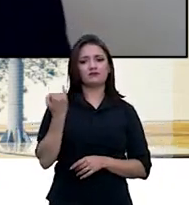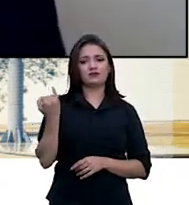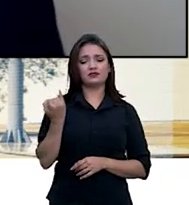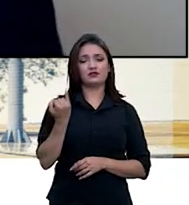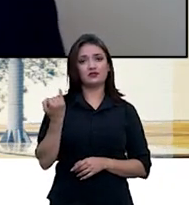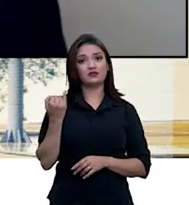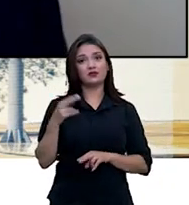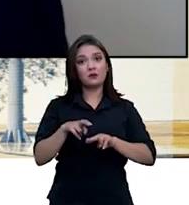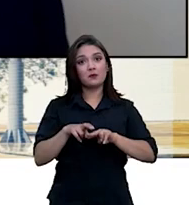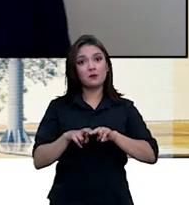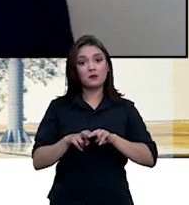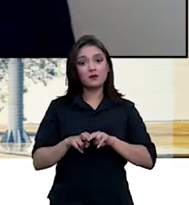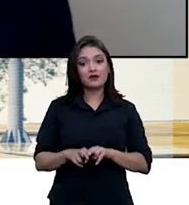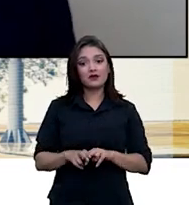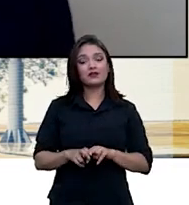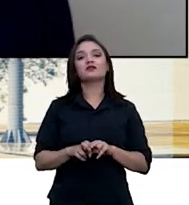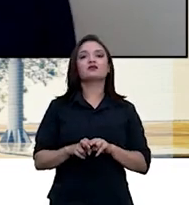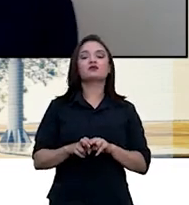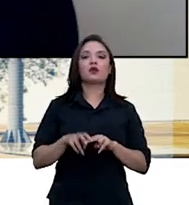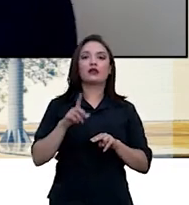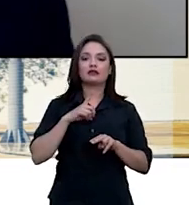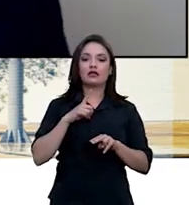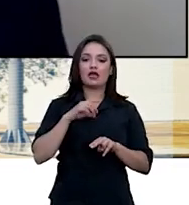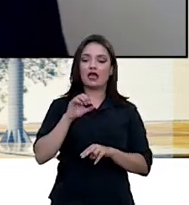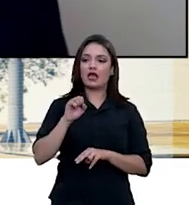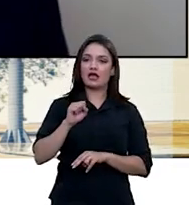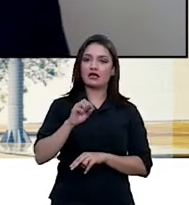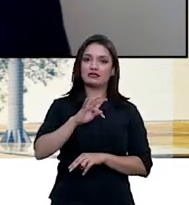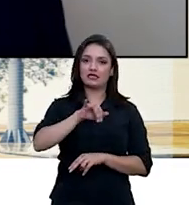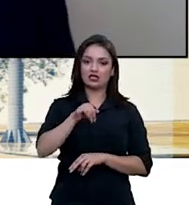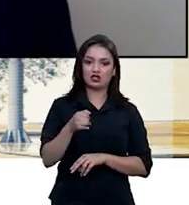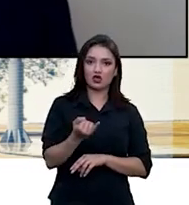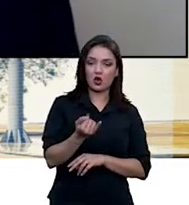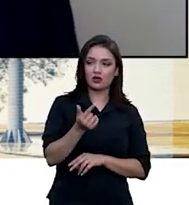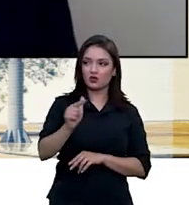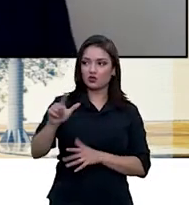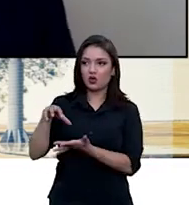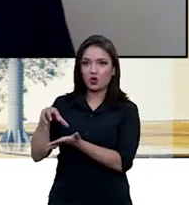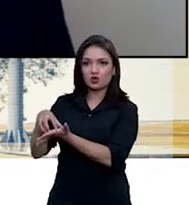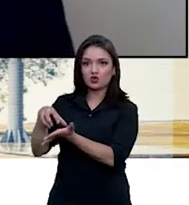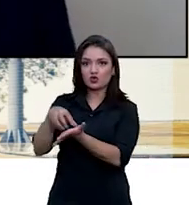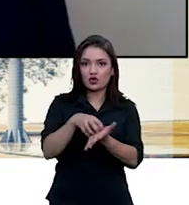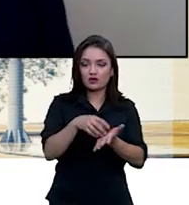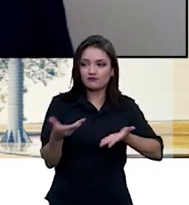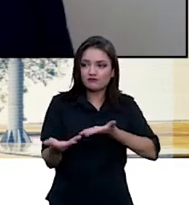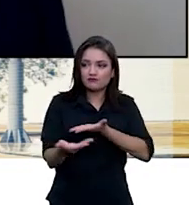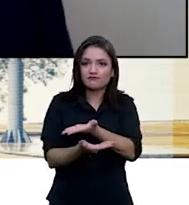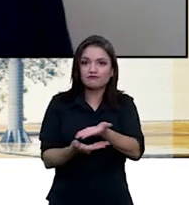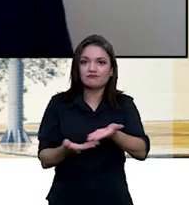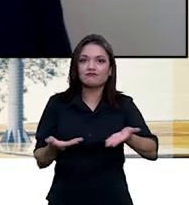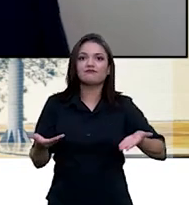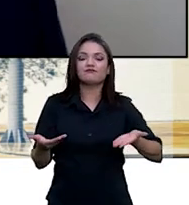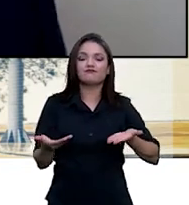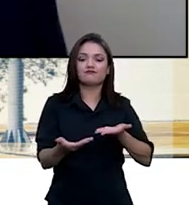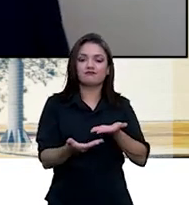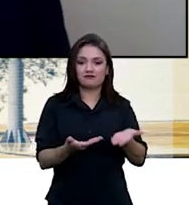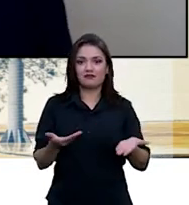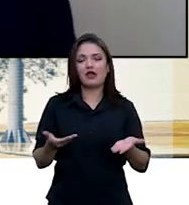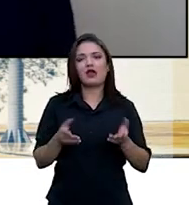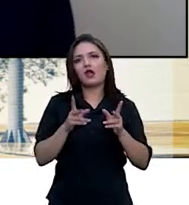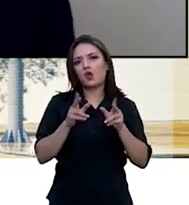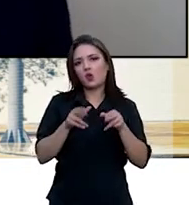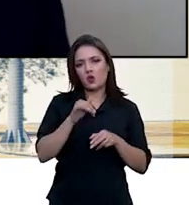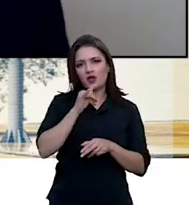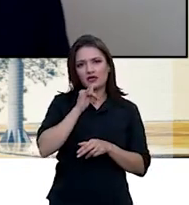4.0 EA colaboração entre as ouvidorias com a associação da embaixada da Paz